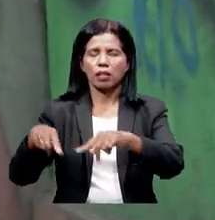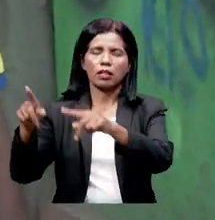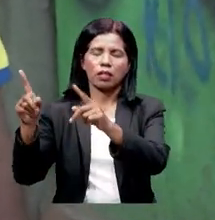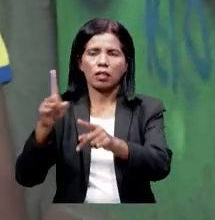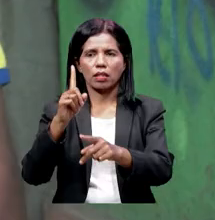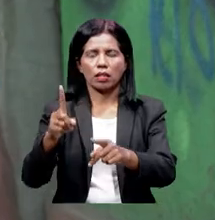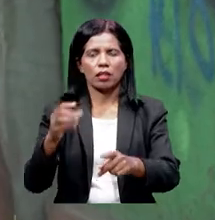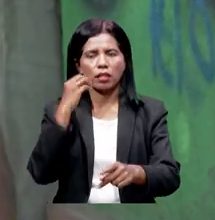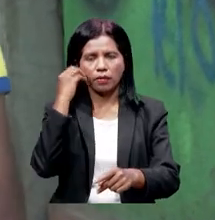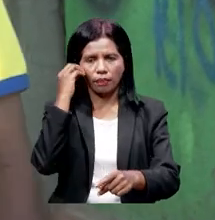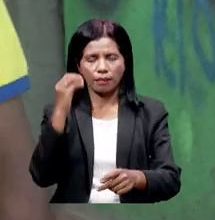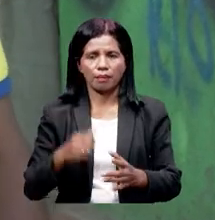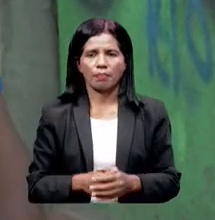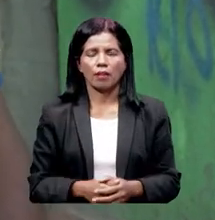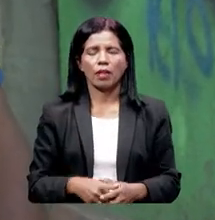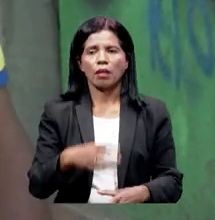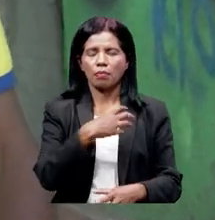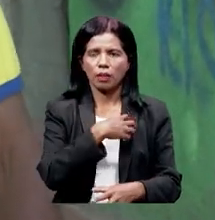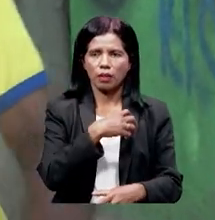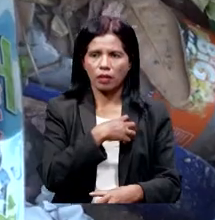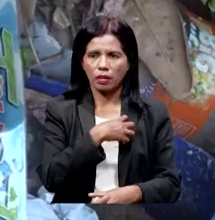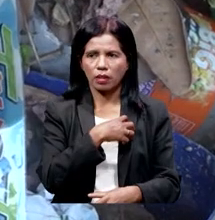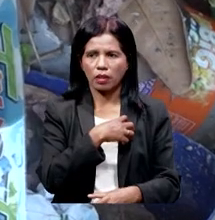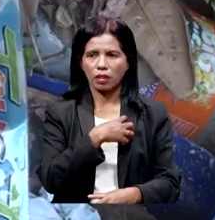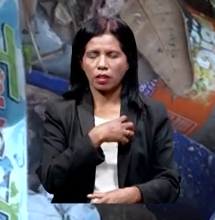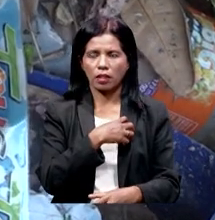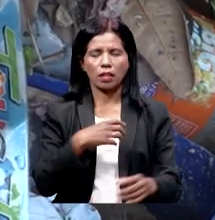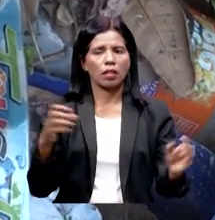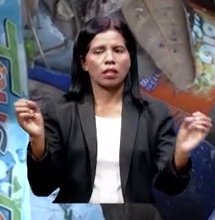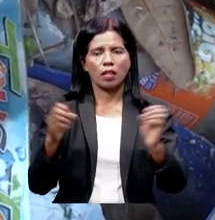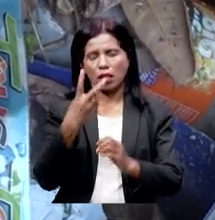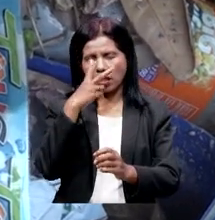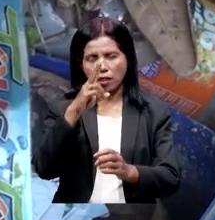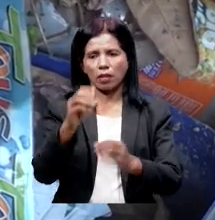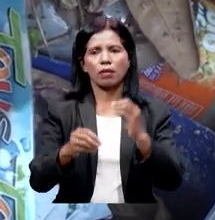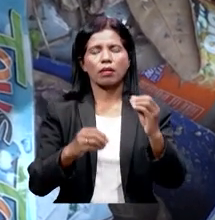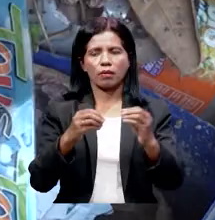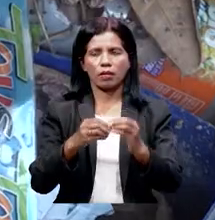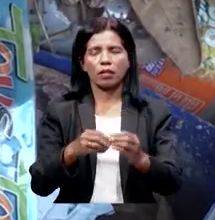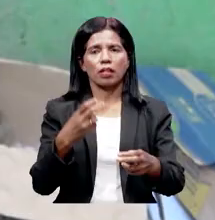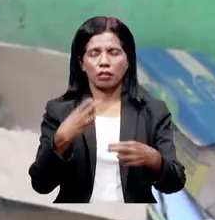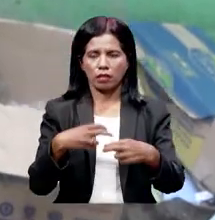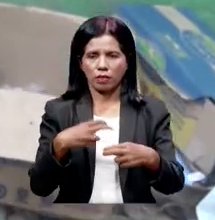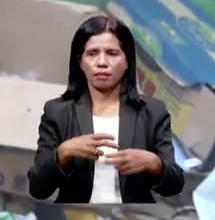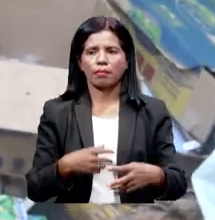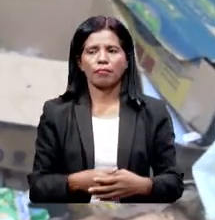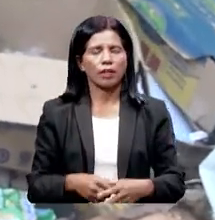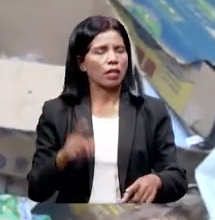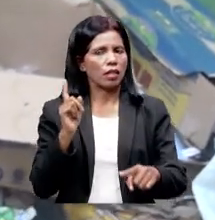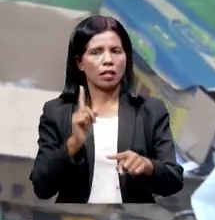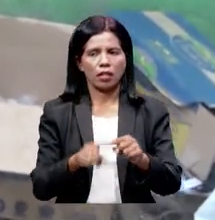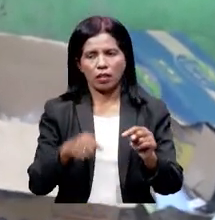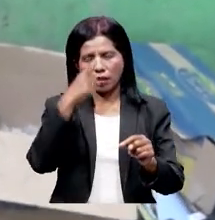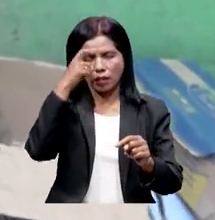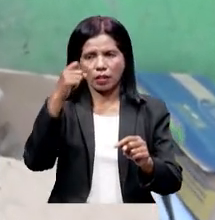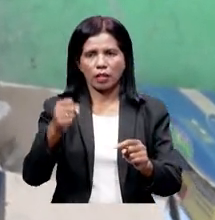hela fatin neve PNTL makden falta controlo né arrasca né la vele tama de